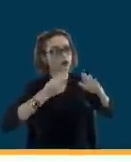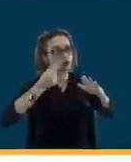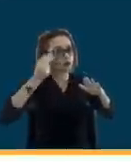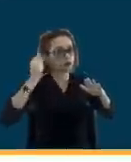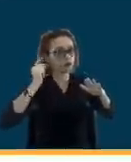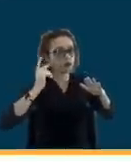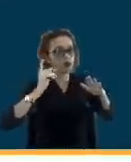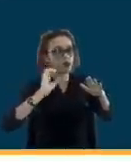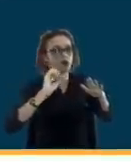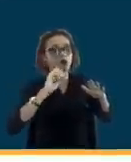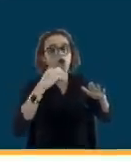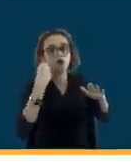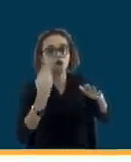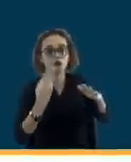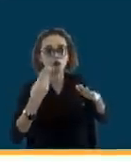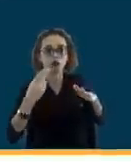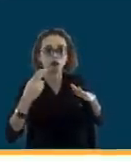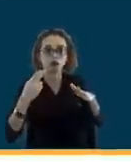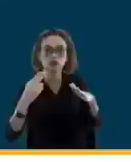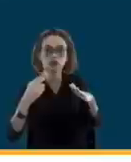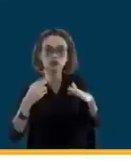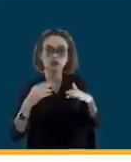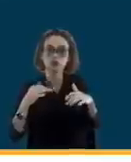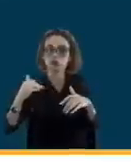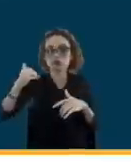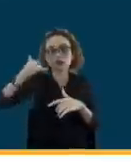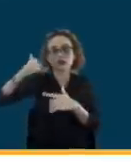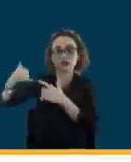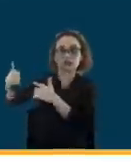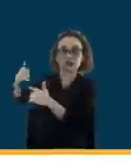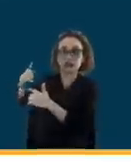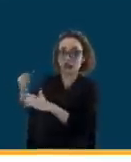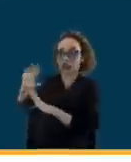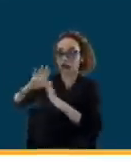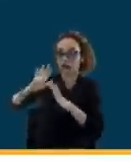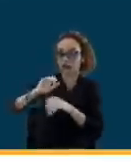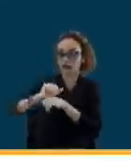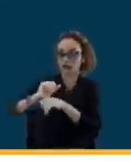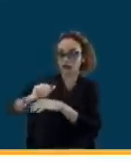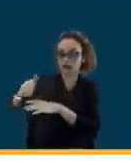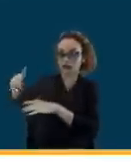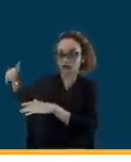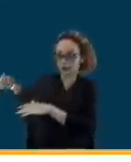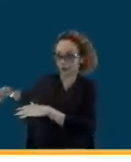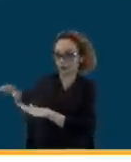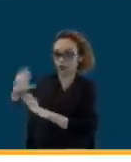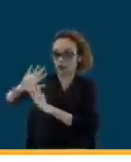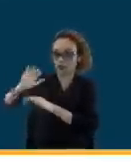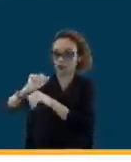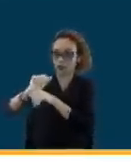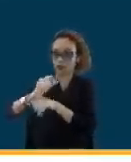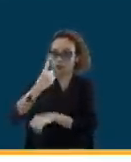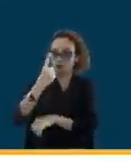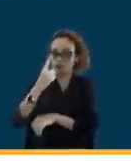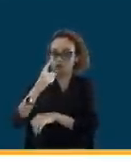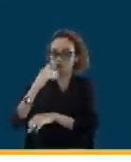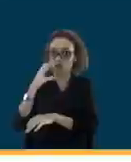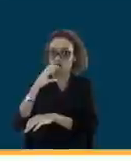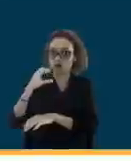das pessoas... Tocando telefone aqui em casa, vou desligar, mas é... Um segundo. Ah, sim,